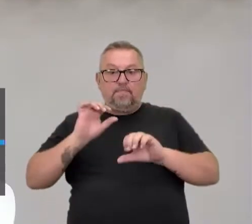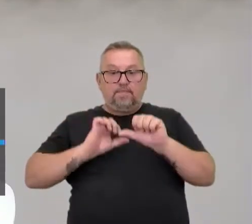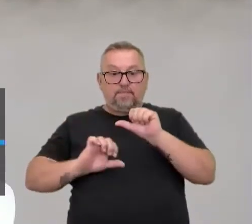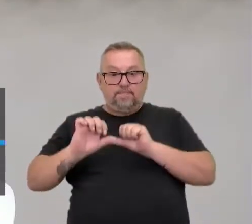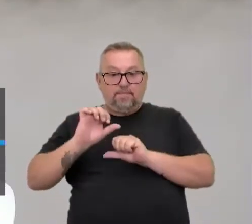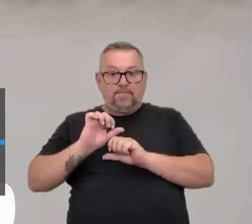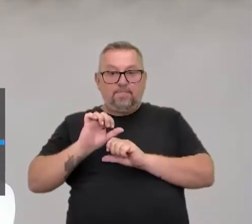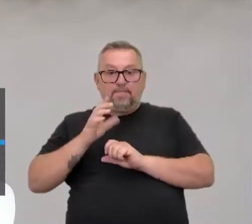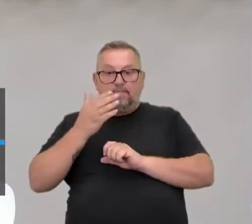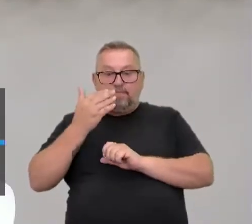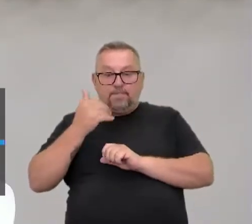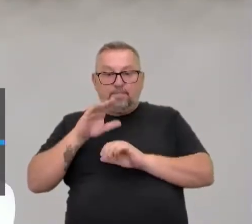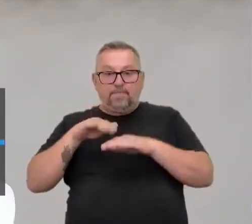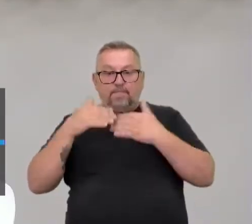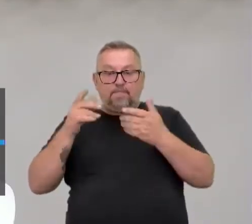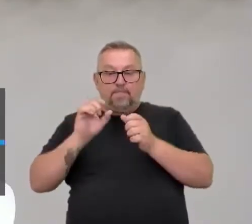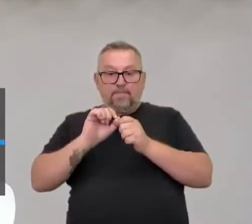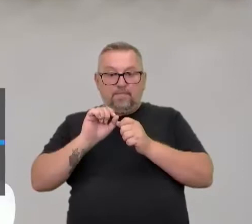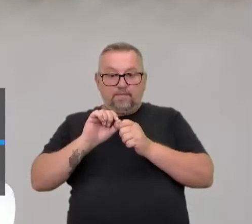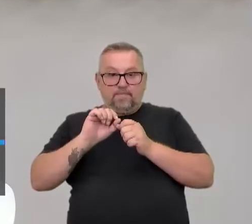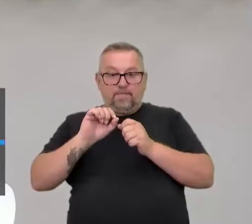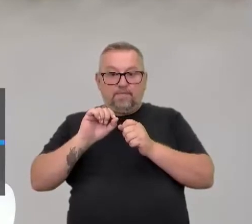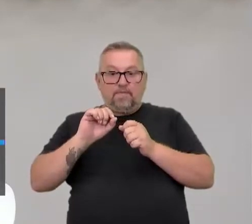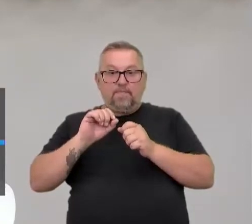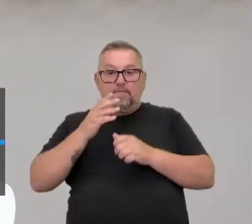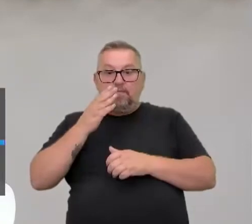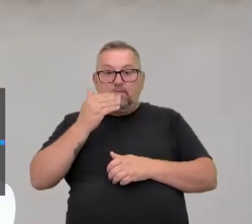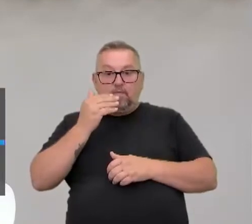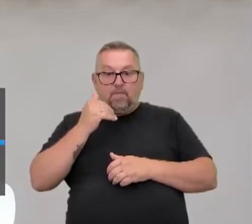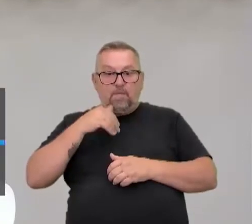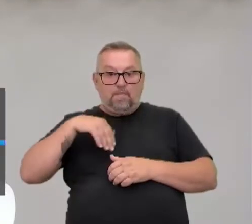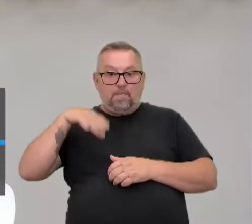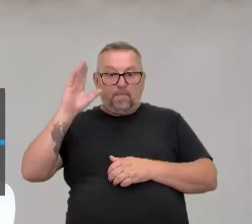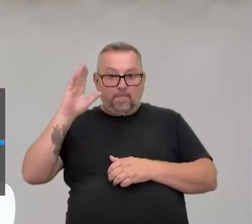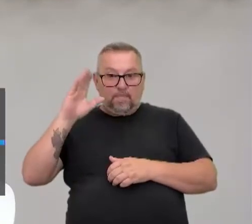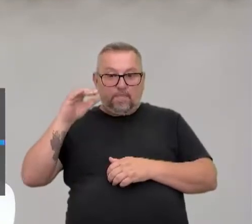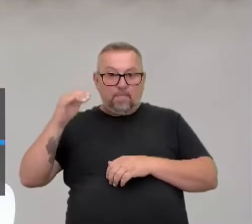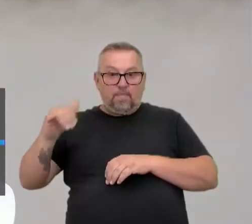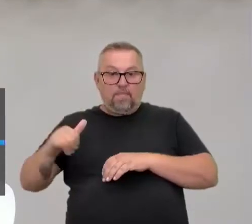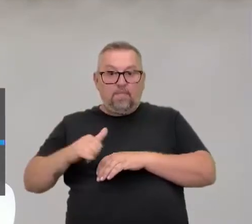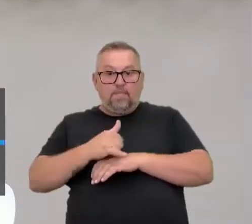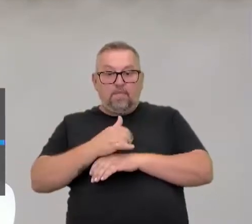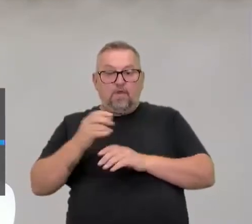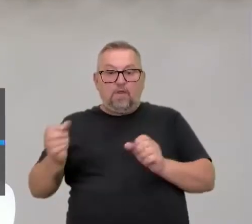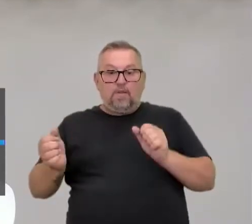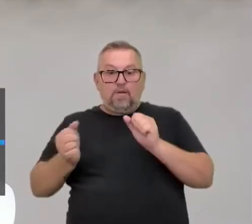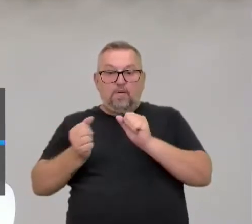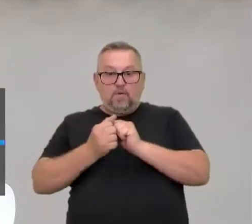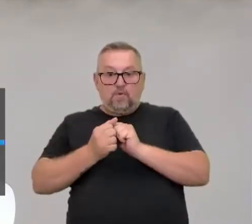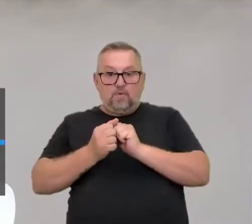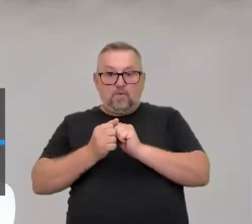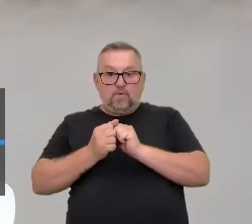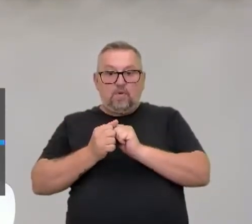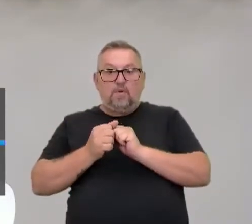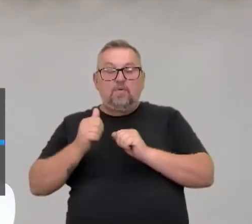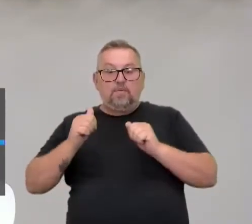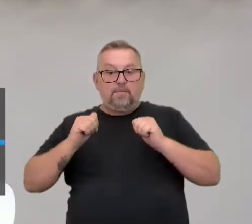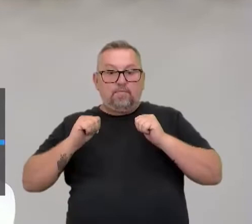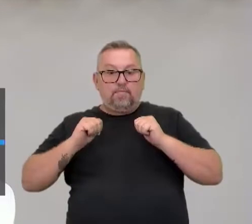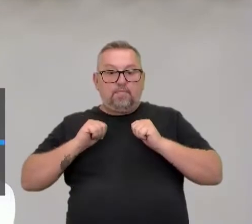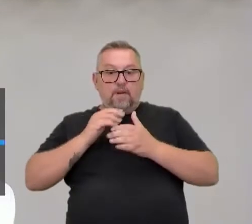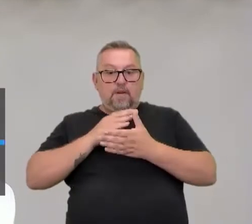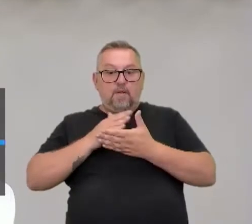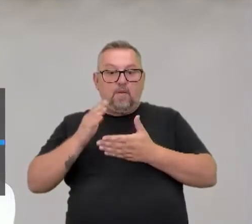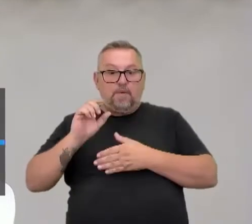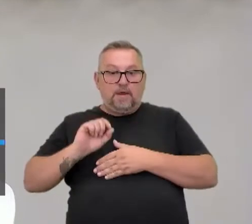na alimentação, quando a gente passa a ingerir alimentos aí mais gordurosos, junto com o sedentarismo, aí começa,